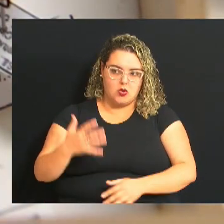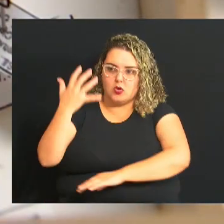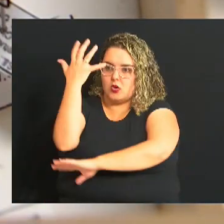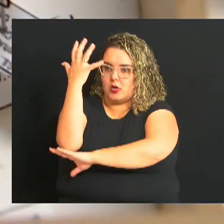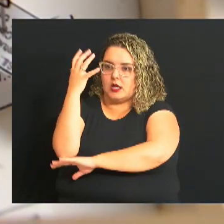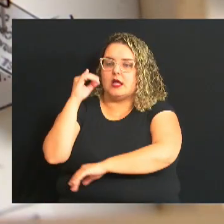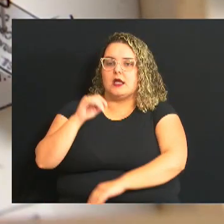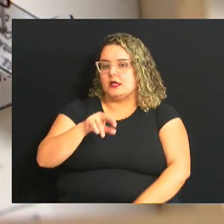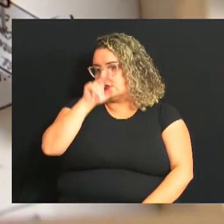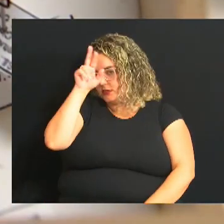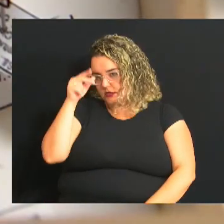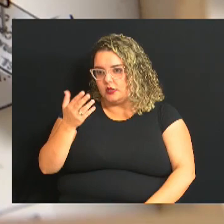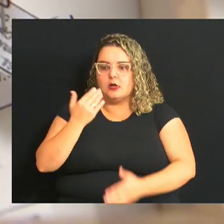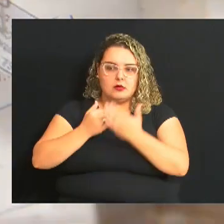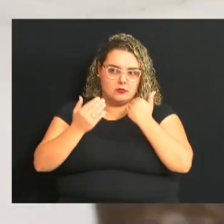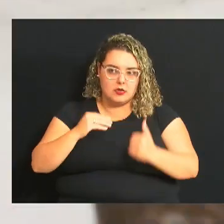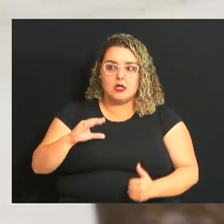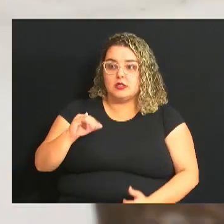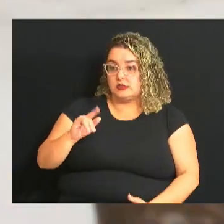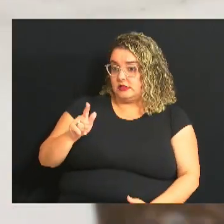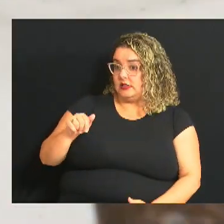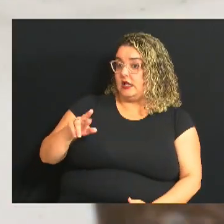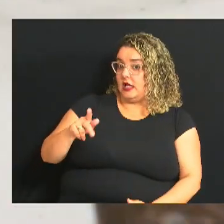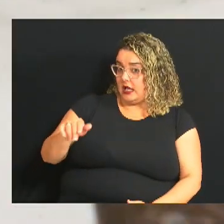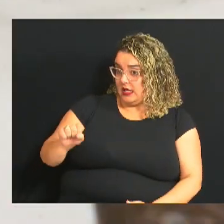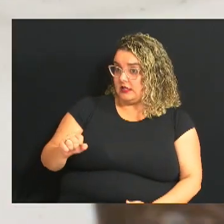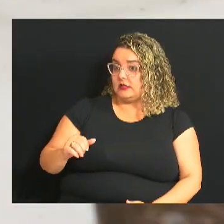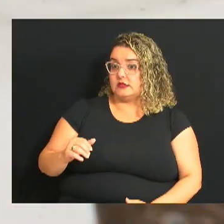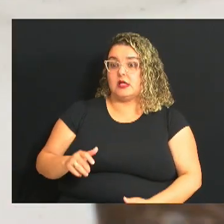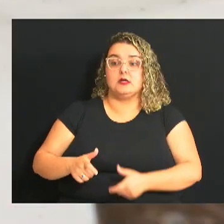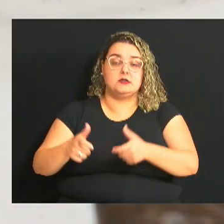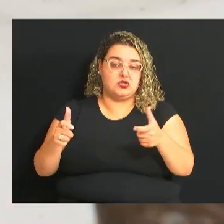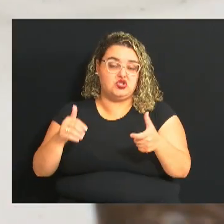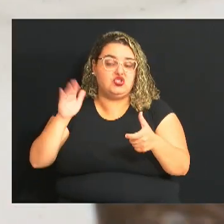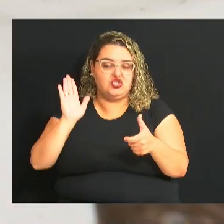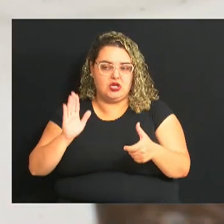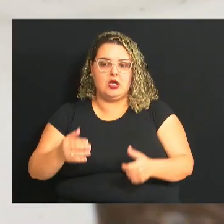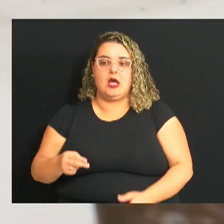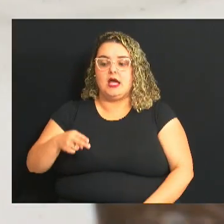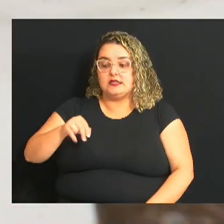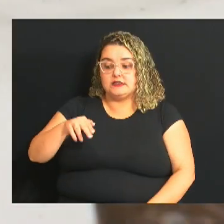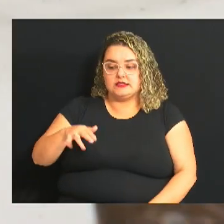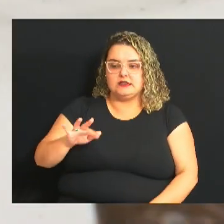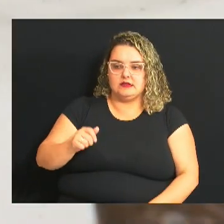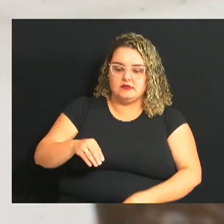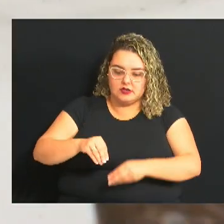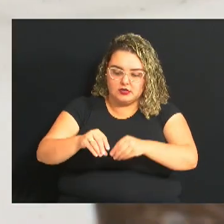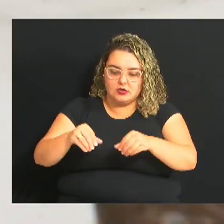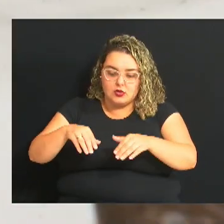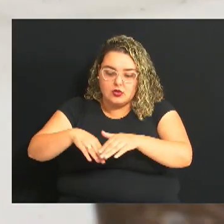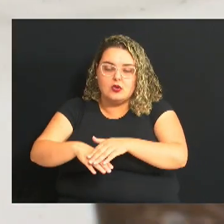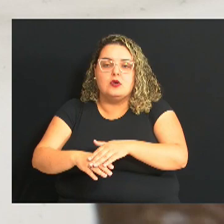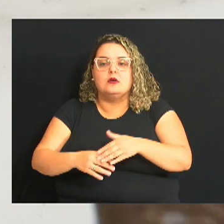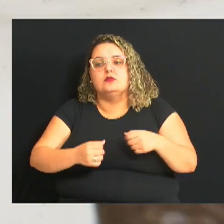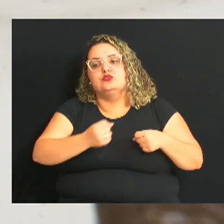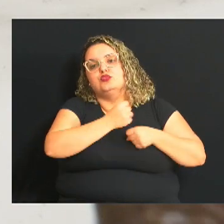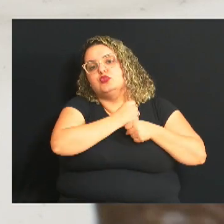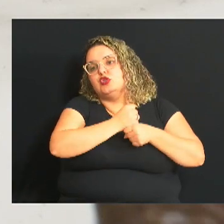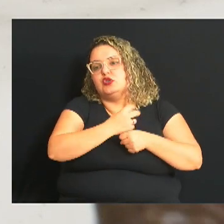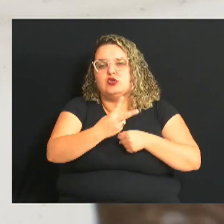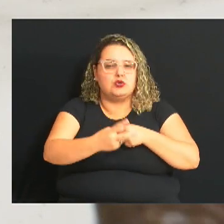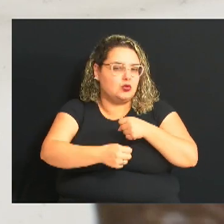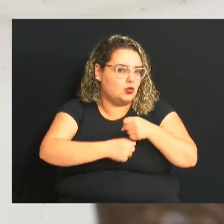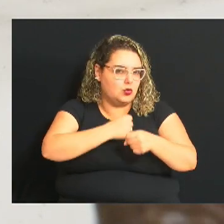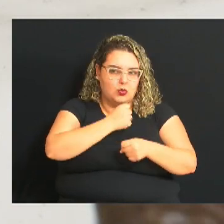se alimenta das cigarras adultas. As fases de ninfa que ficam no solo, como elas permanecem muito tempo no solo, em torno de 2 a